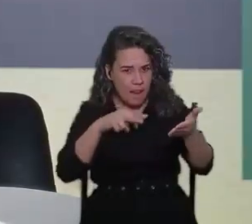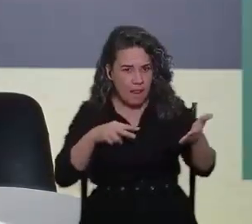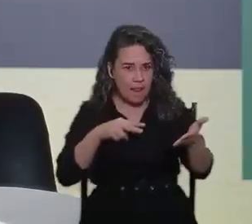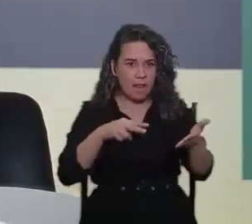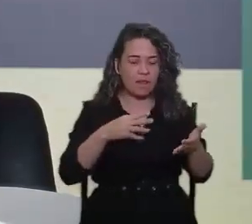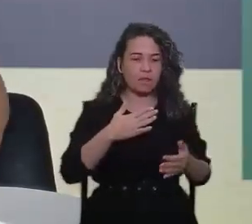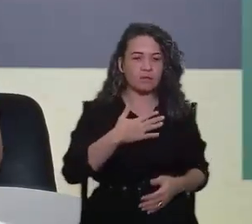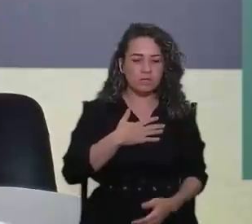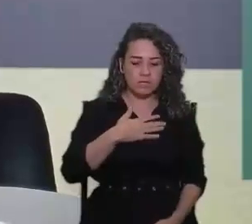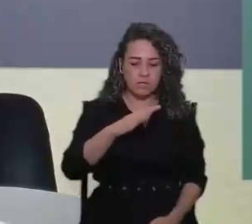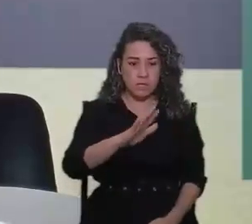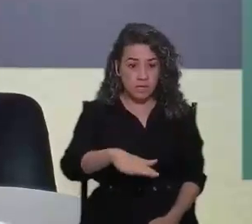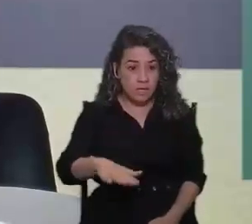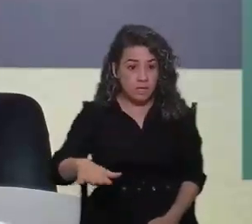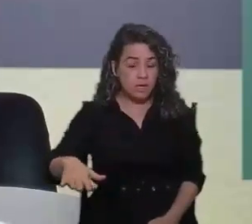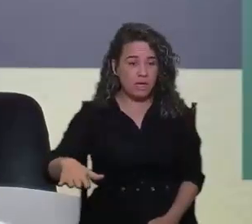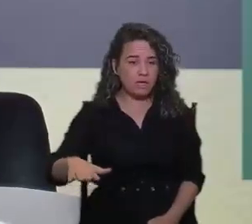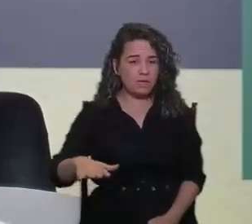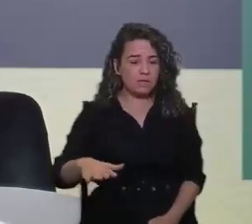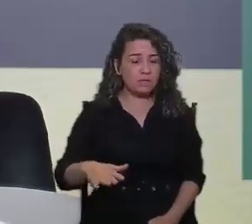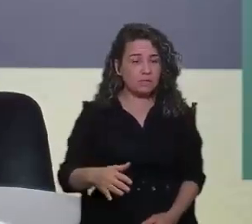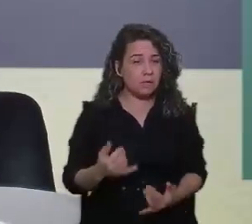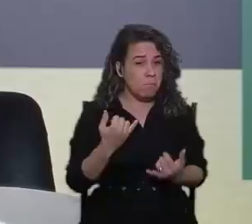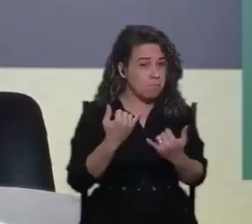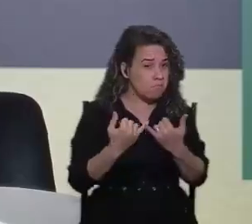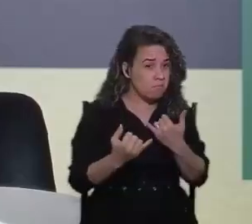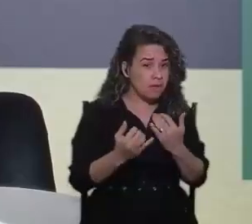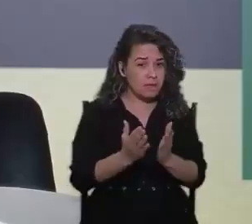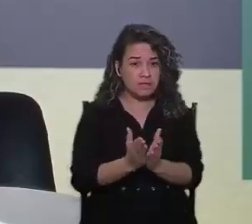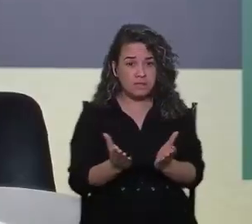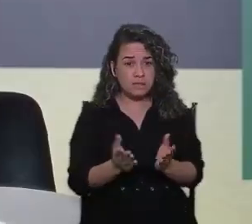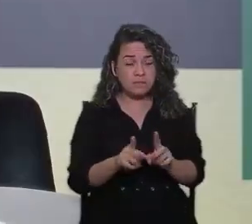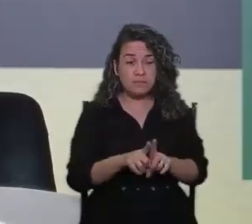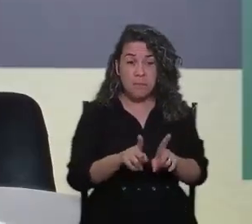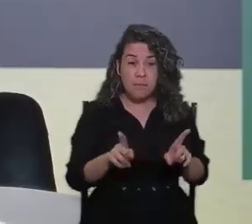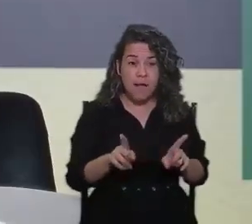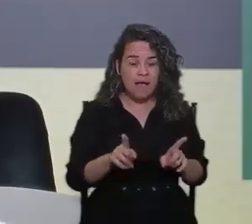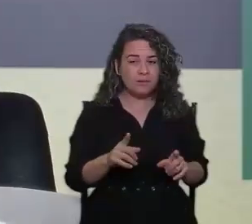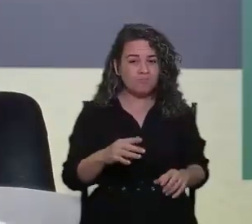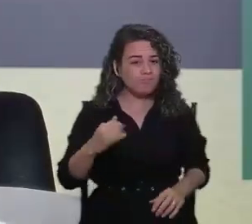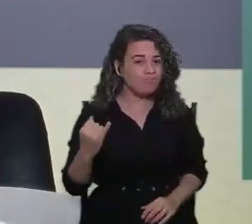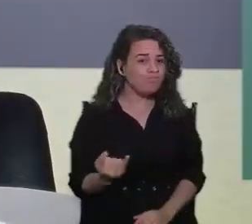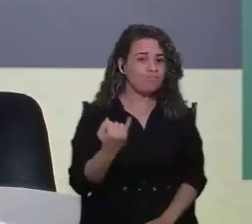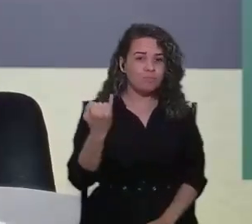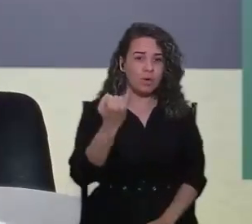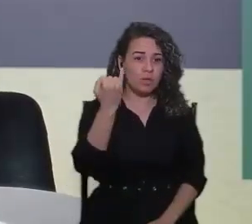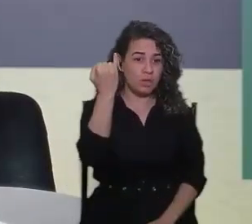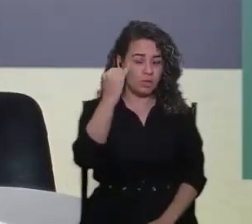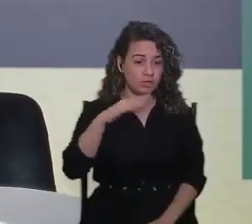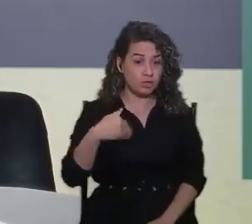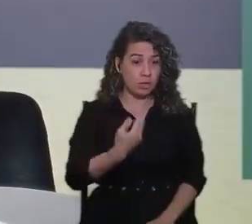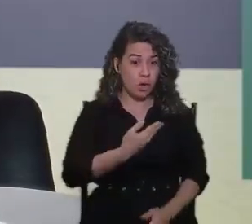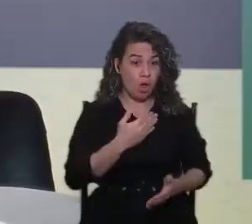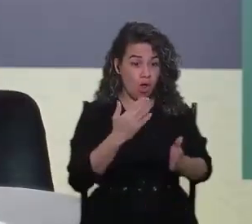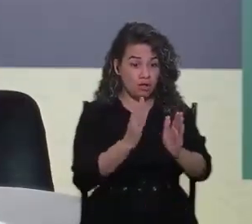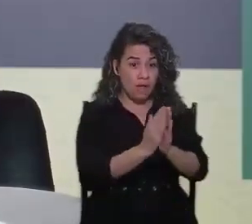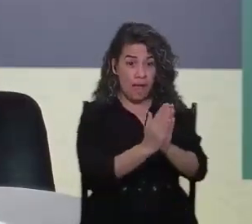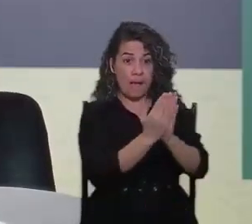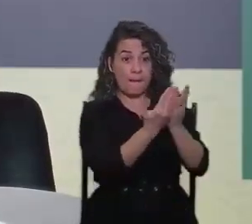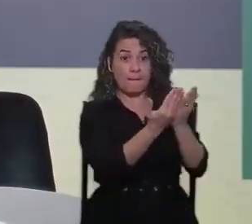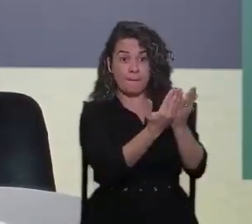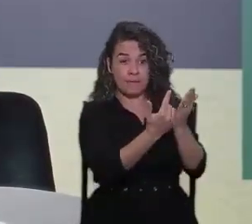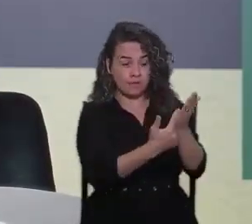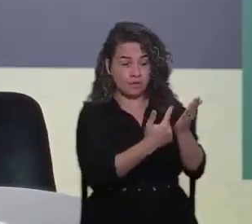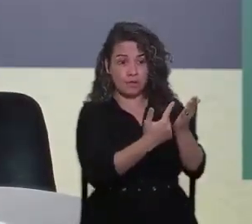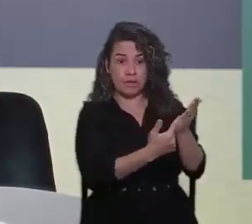gesto simples, mas é imenso. É uma coisa gigantesca, porque quando a gente está abrindo um livro, a gente também está